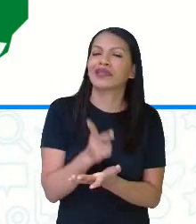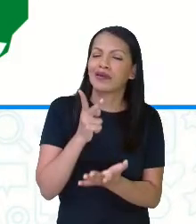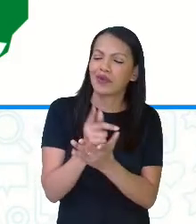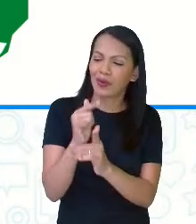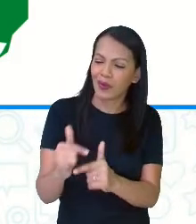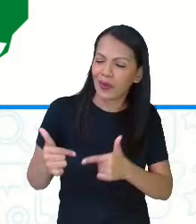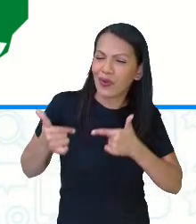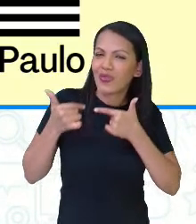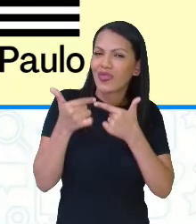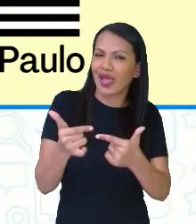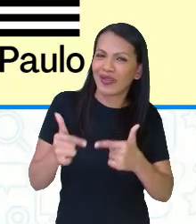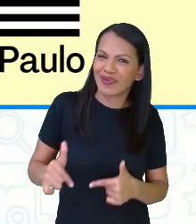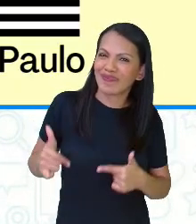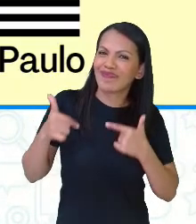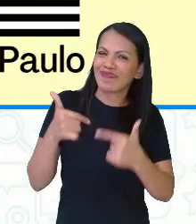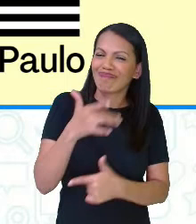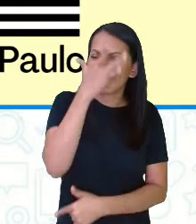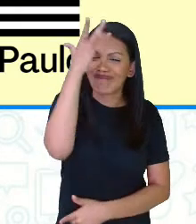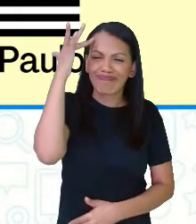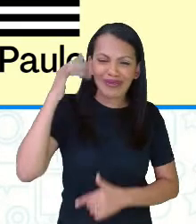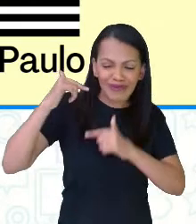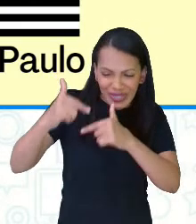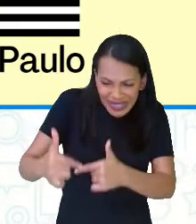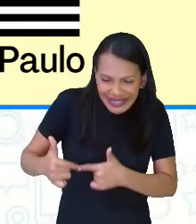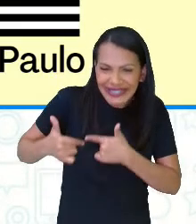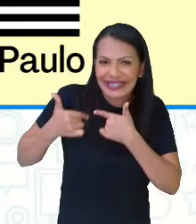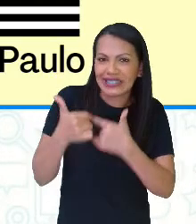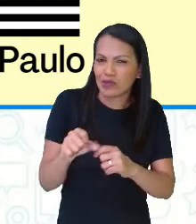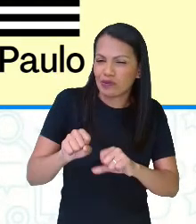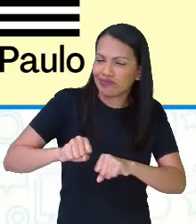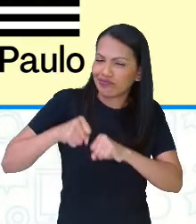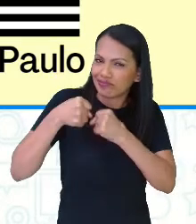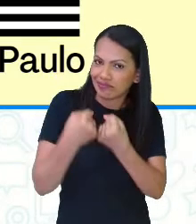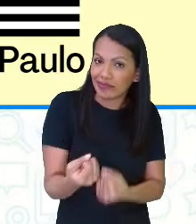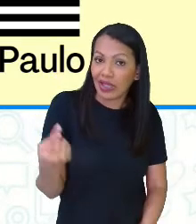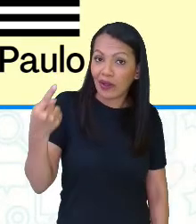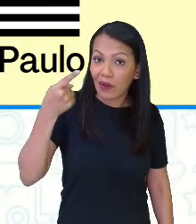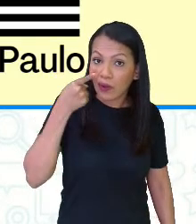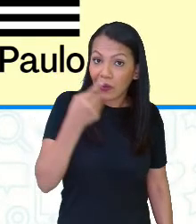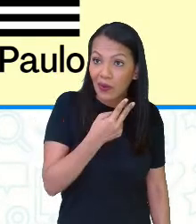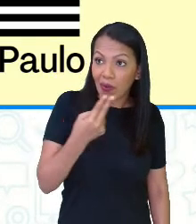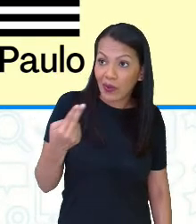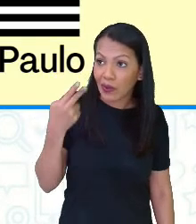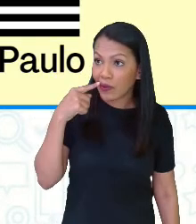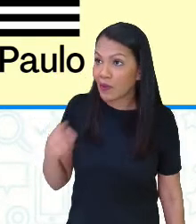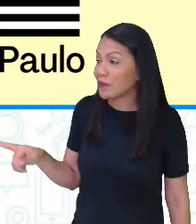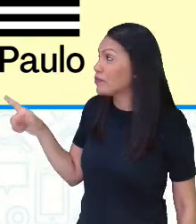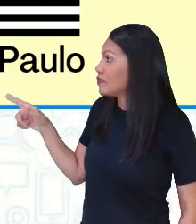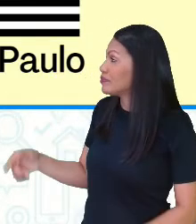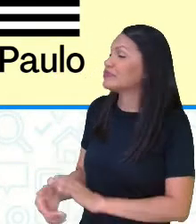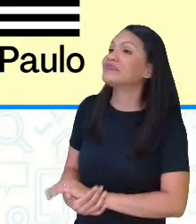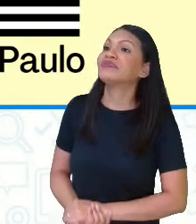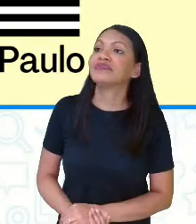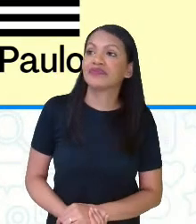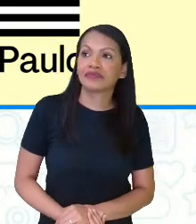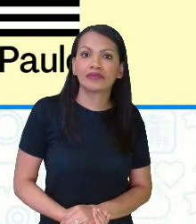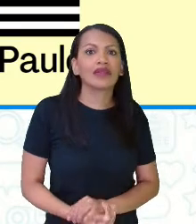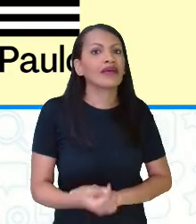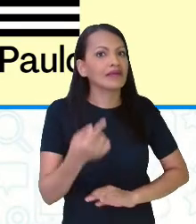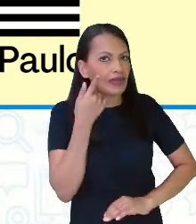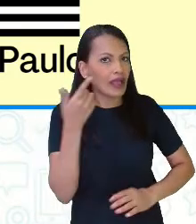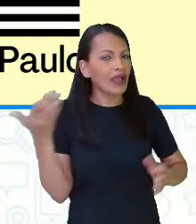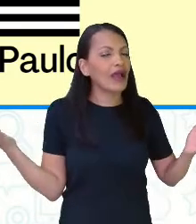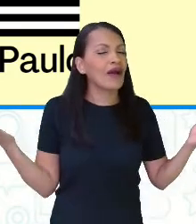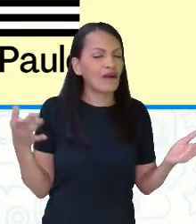guerreiro, com pessoas guerreiras. Então, prestaram atenção nos nomes que eu falei aqui? Será que eles prestaram atenção, professora Mauricéia? Porque agora